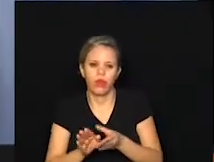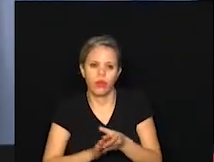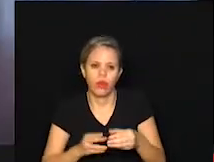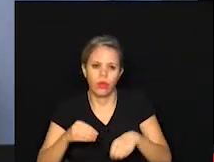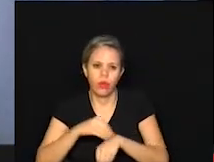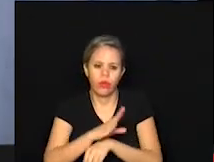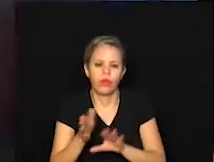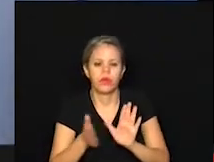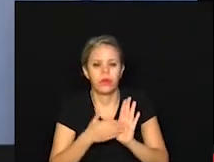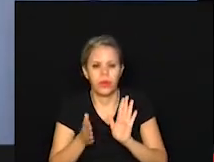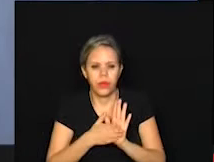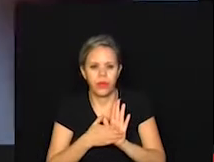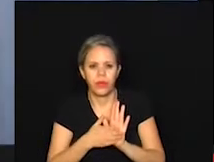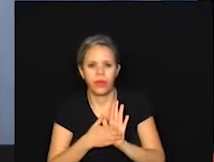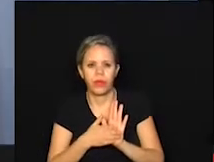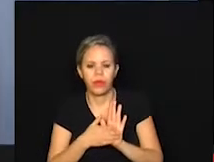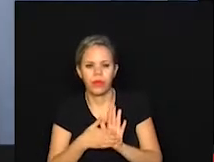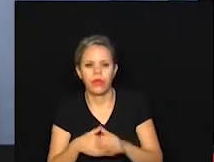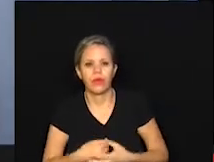as propostas,